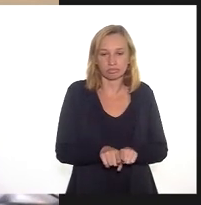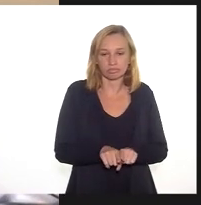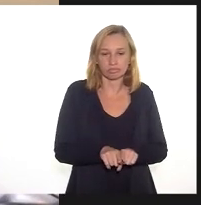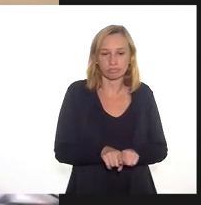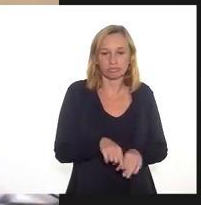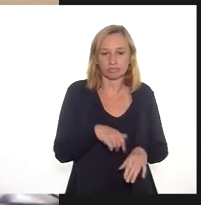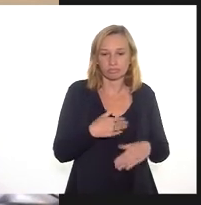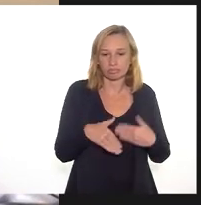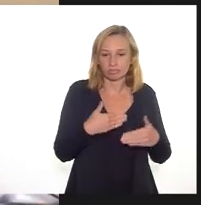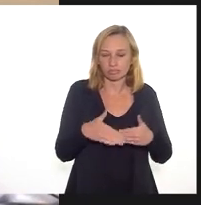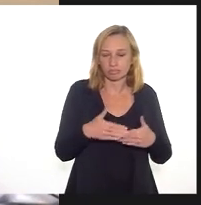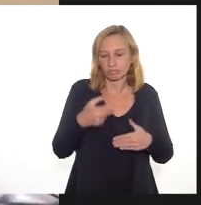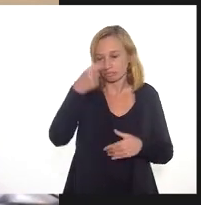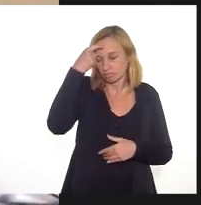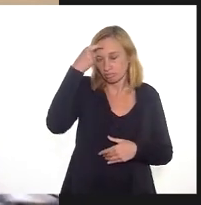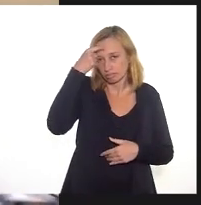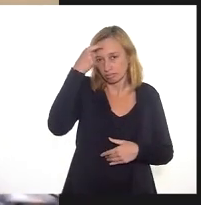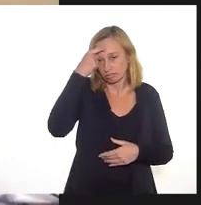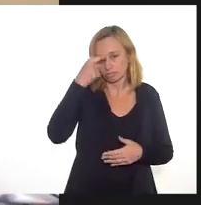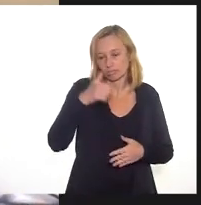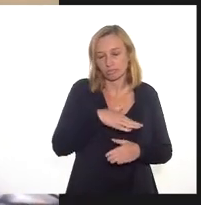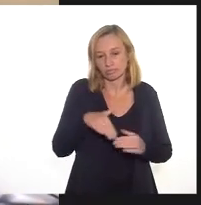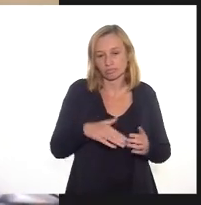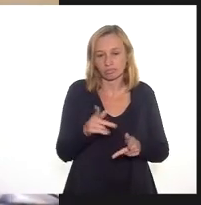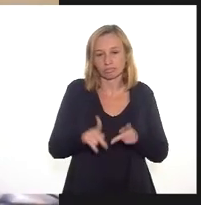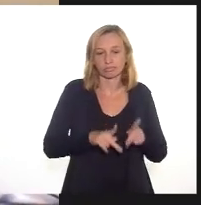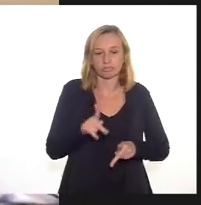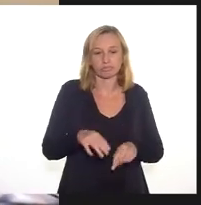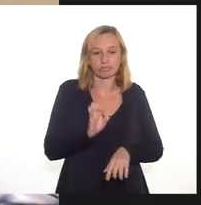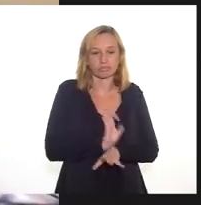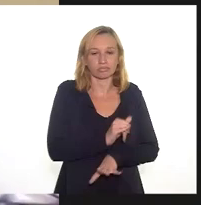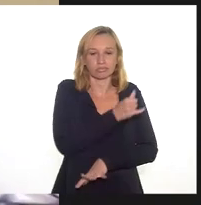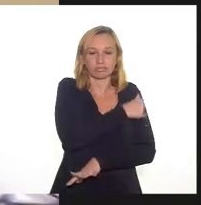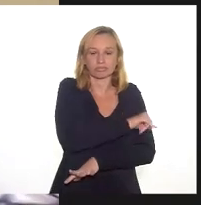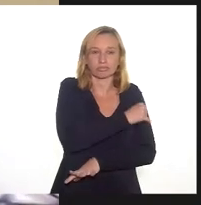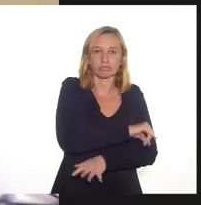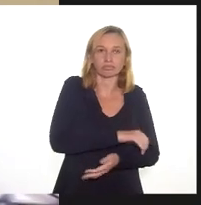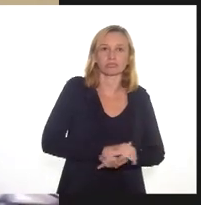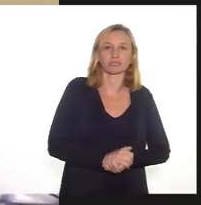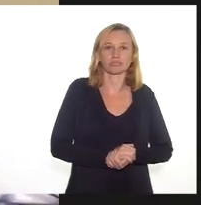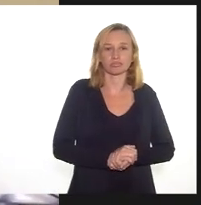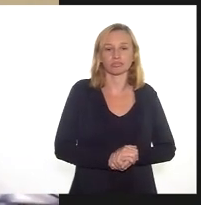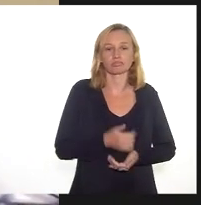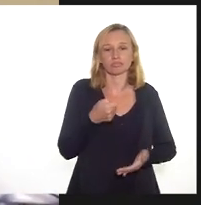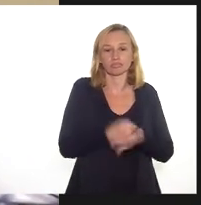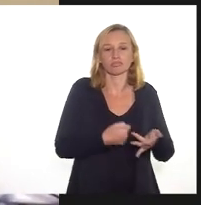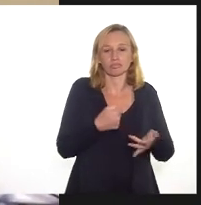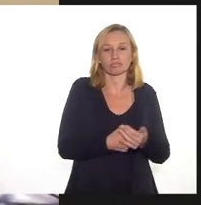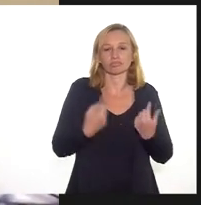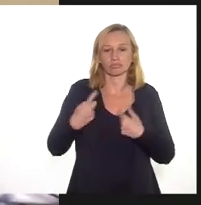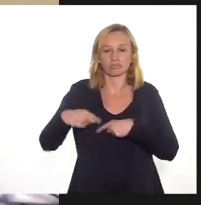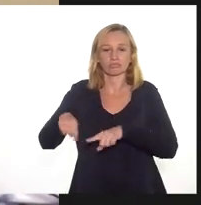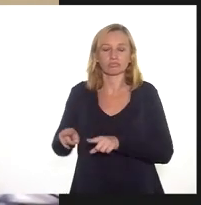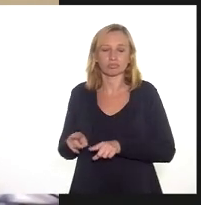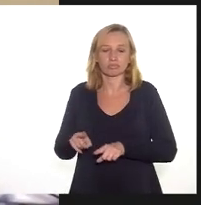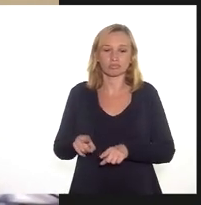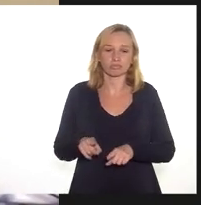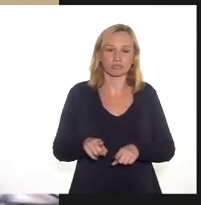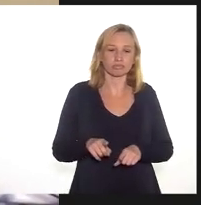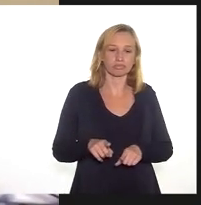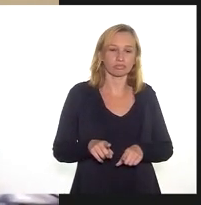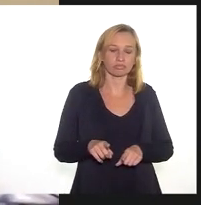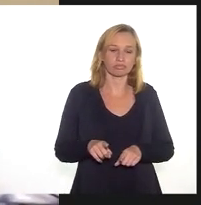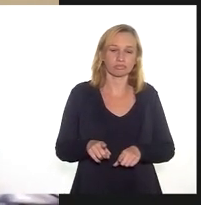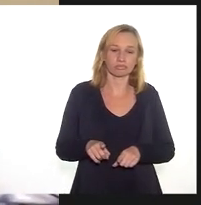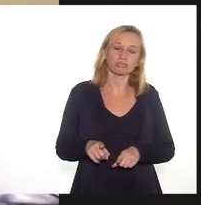um processo de conscientização de toda a população do estado do Rio de Janeiro na luta contra a intolerância religiosa. Senhor